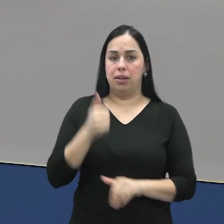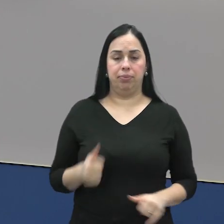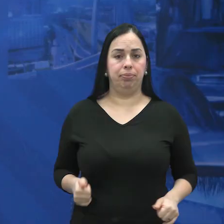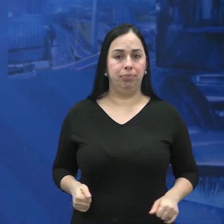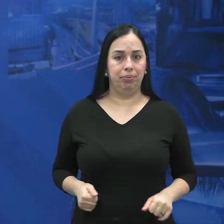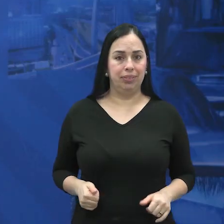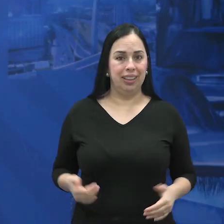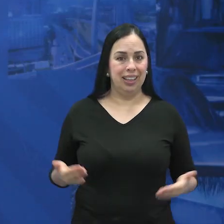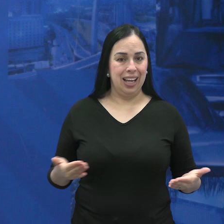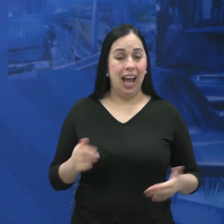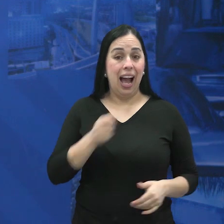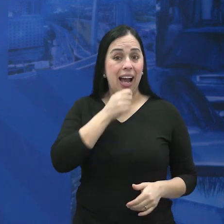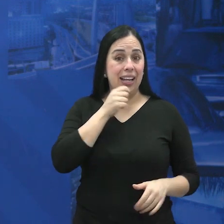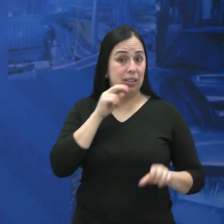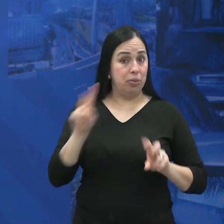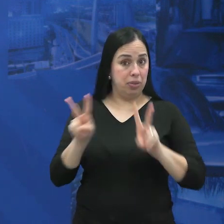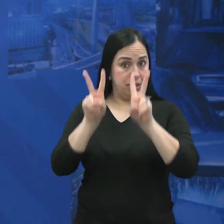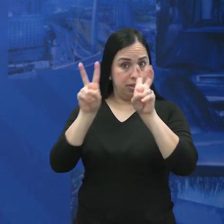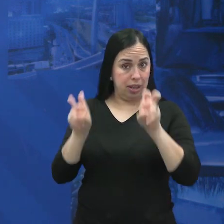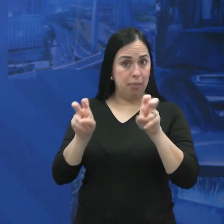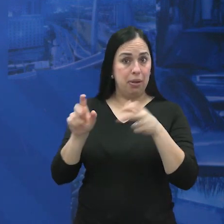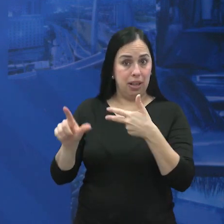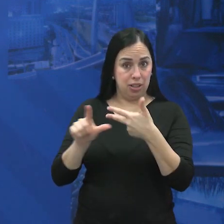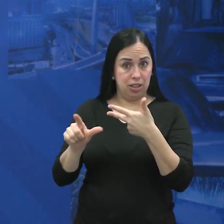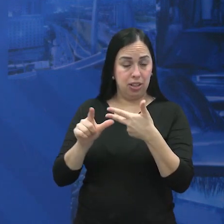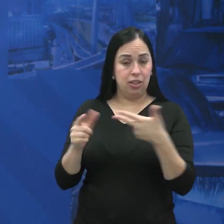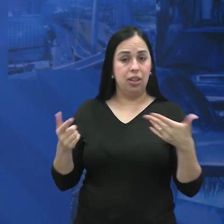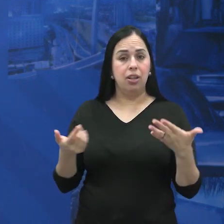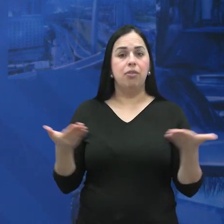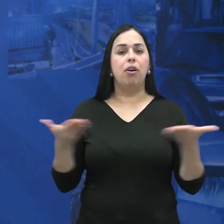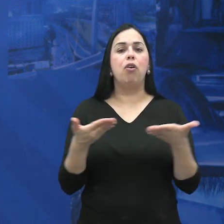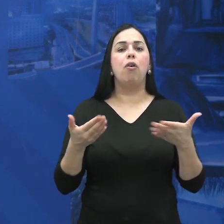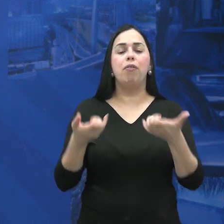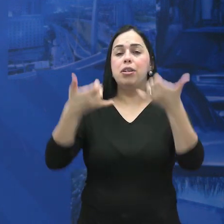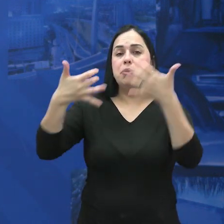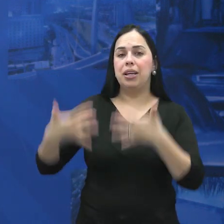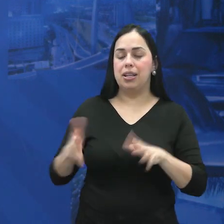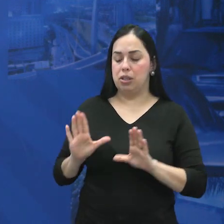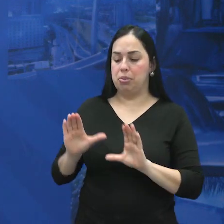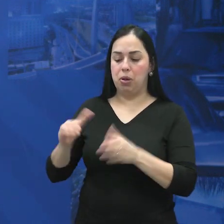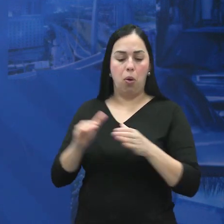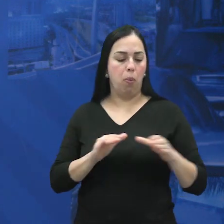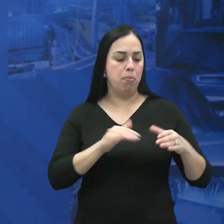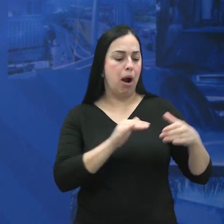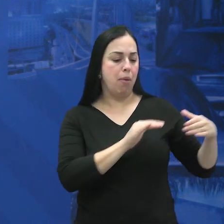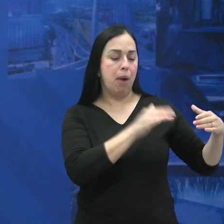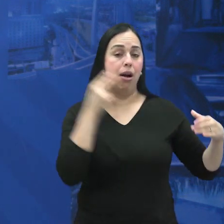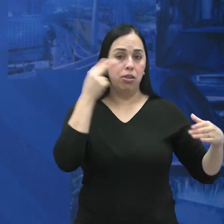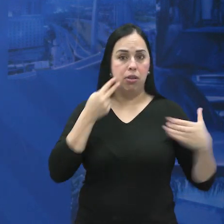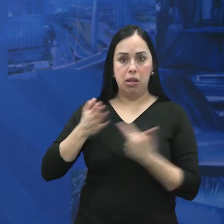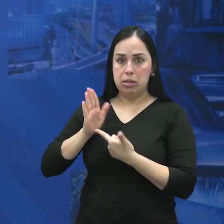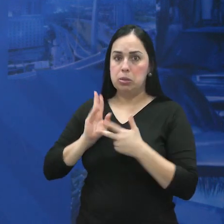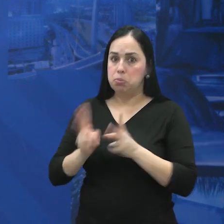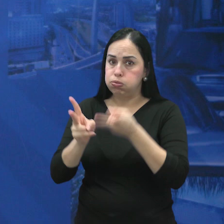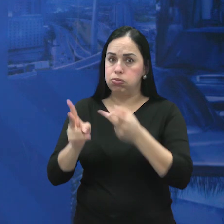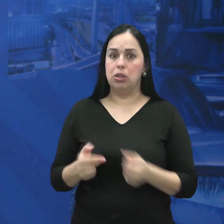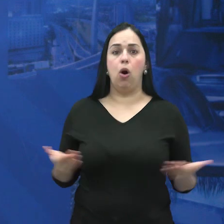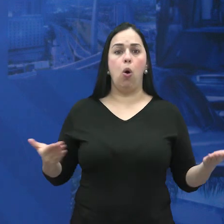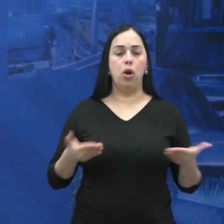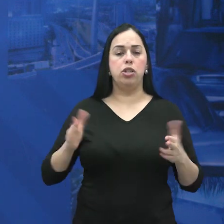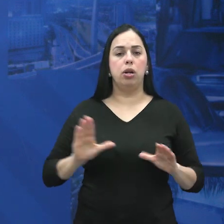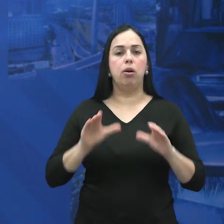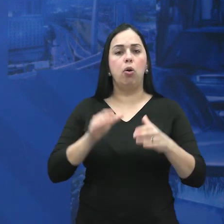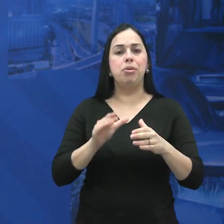cidade. Ainda no assunto legislativo, a gente volta a conversar sobre as comissões permanentes. Hoje a gente te apresenta